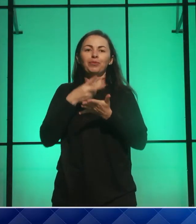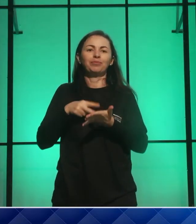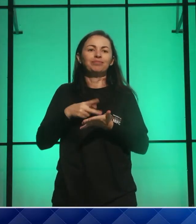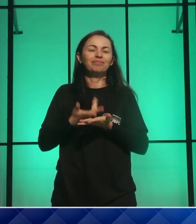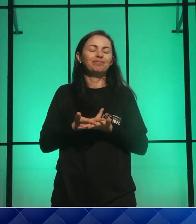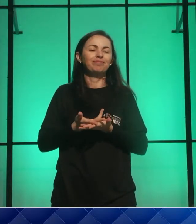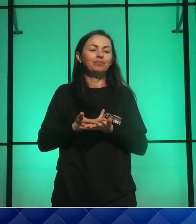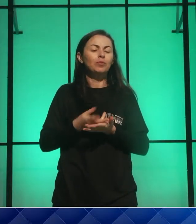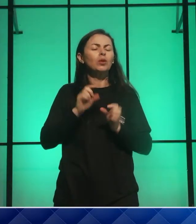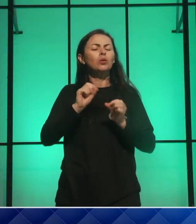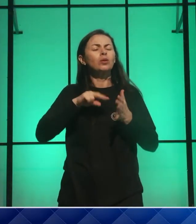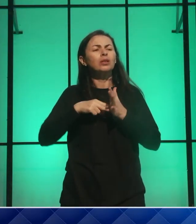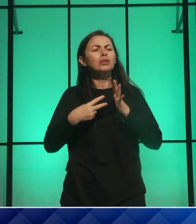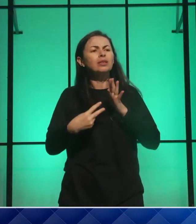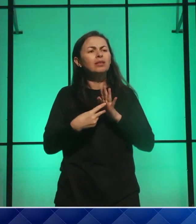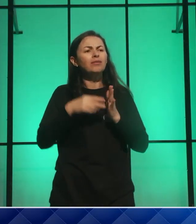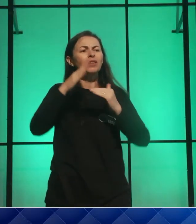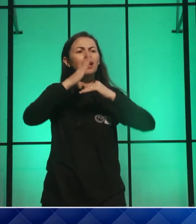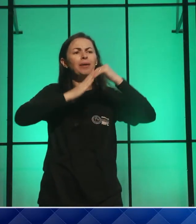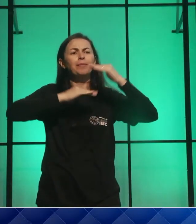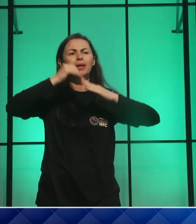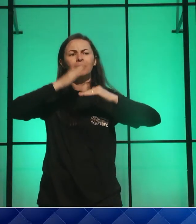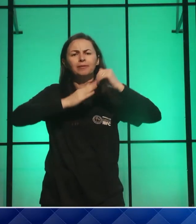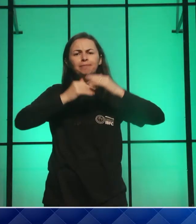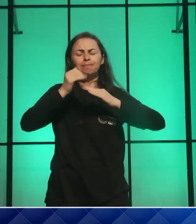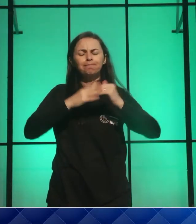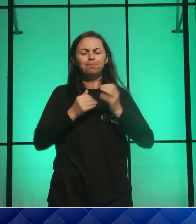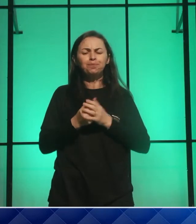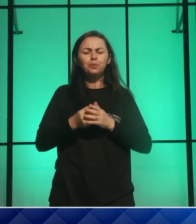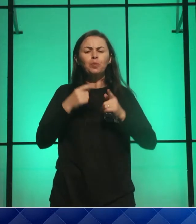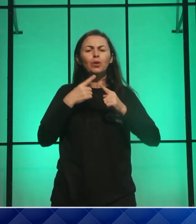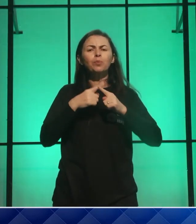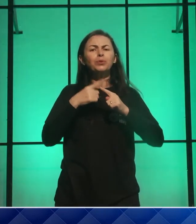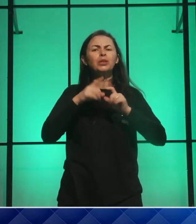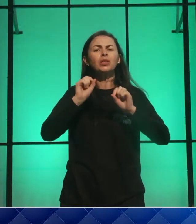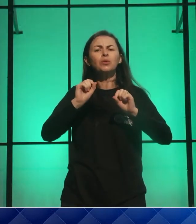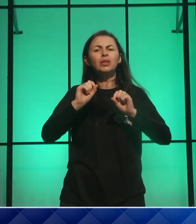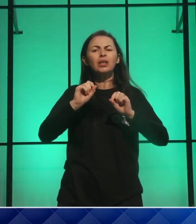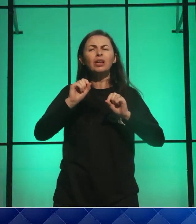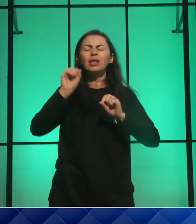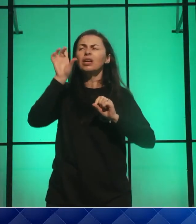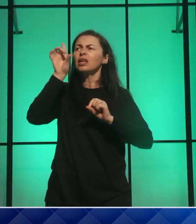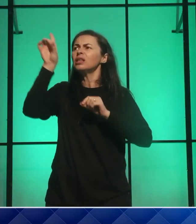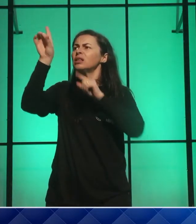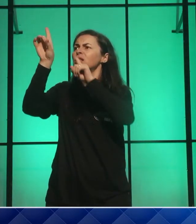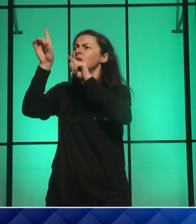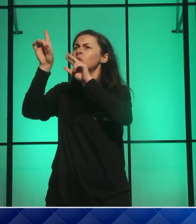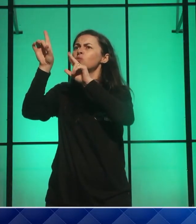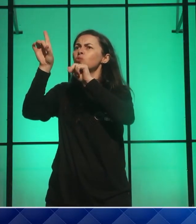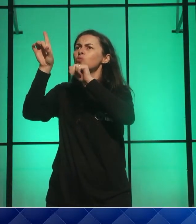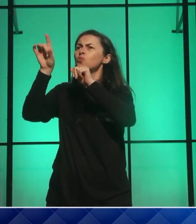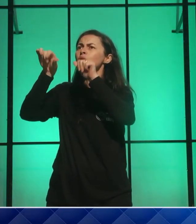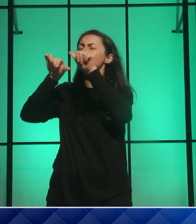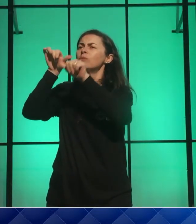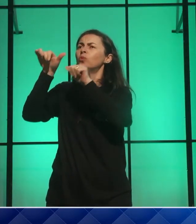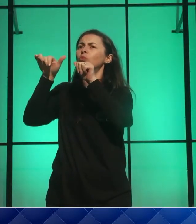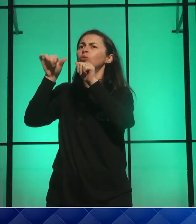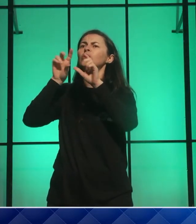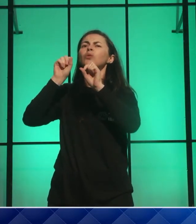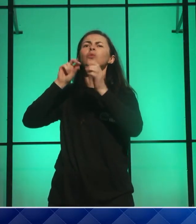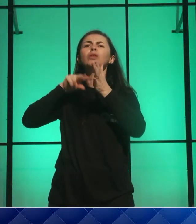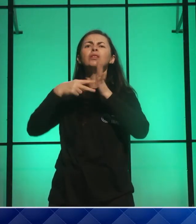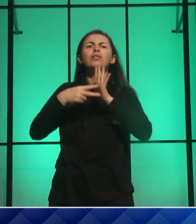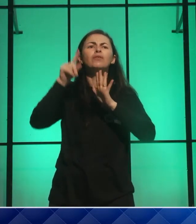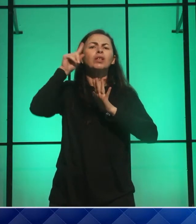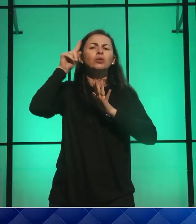Mas o que isso significa na prática? O que a imutabilidade de Deus significa no dia a dia? O que isso muda na